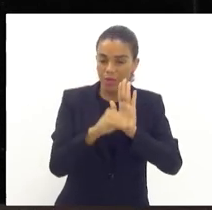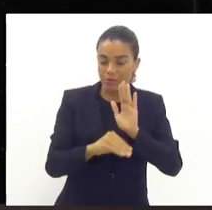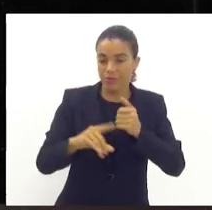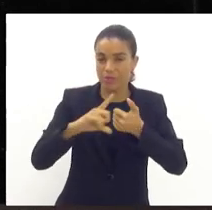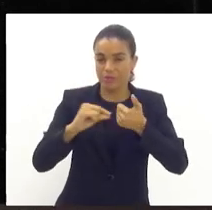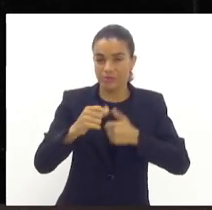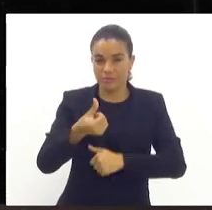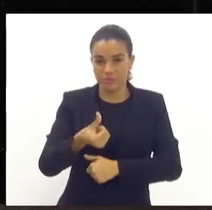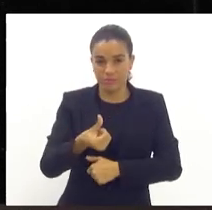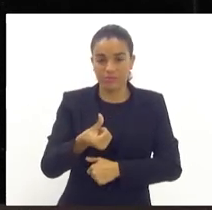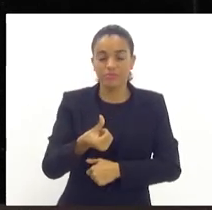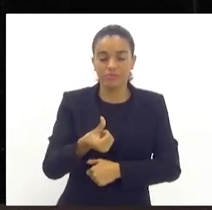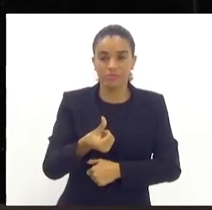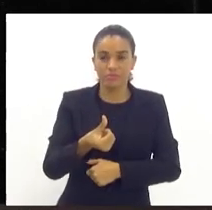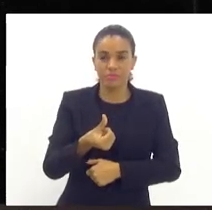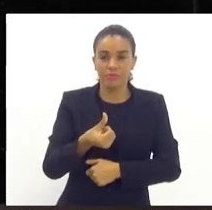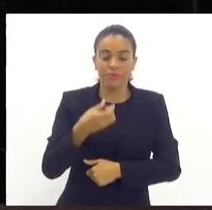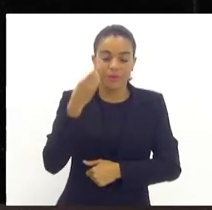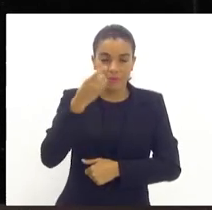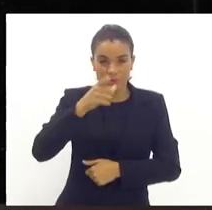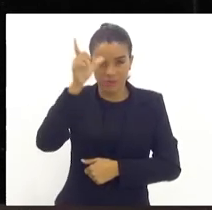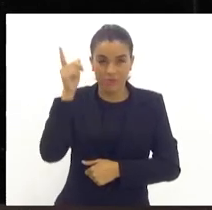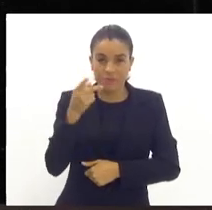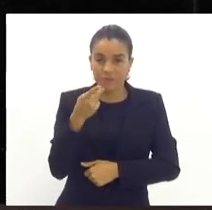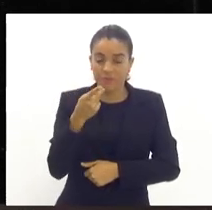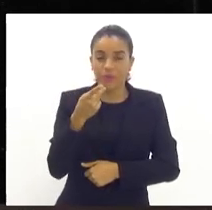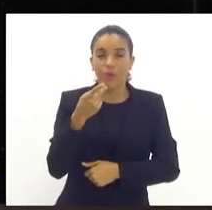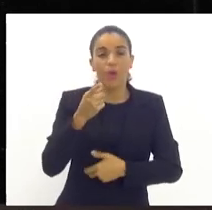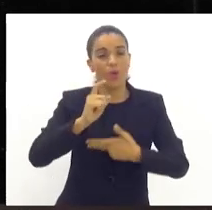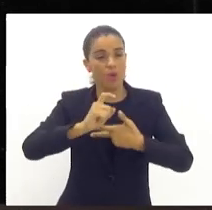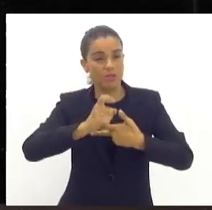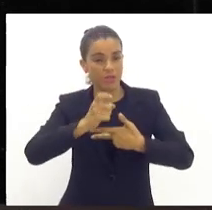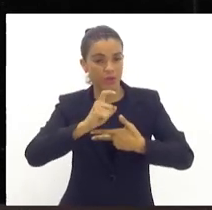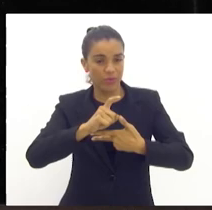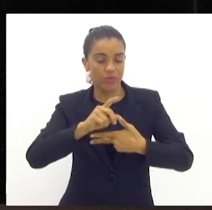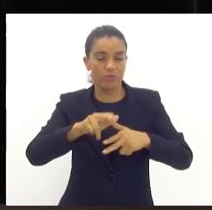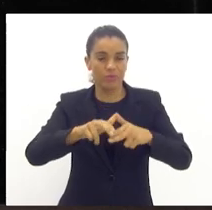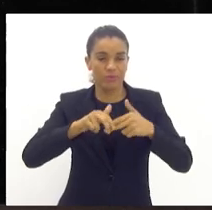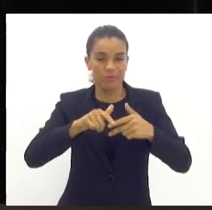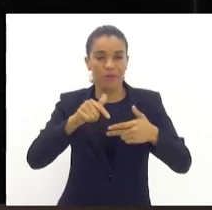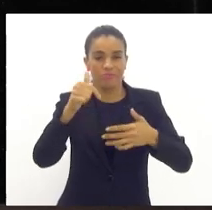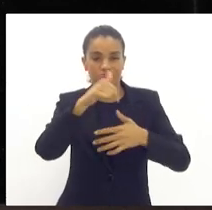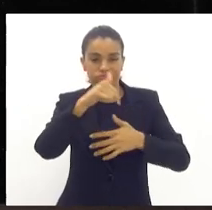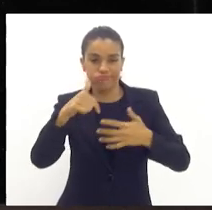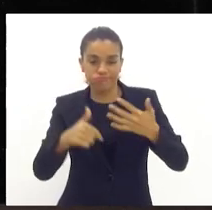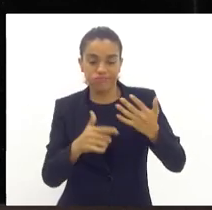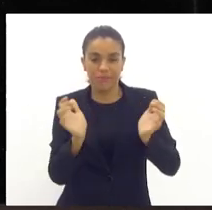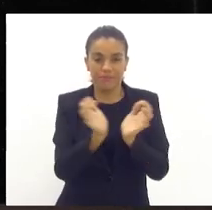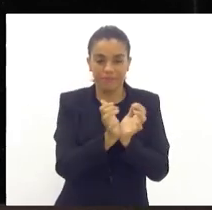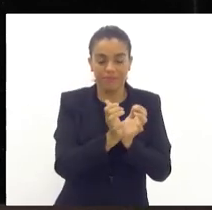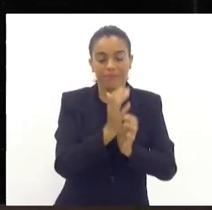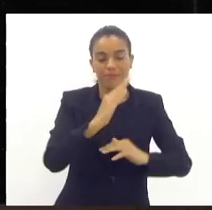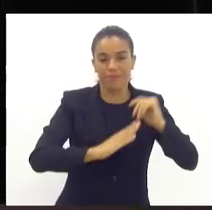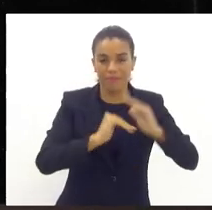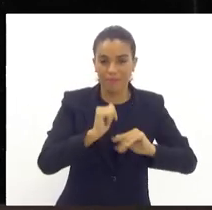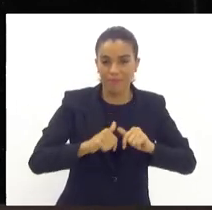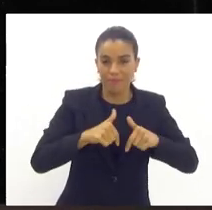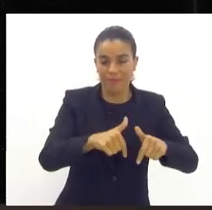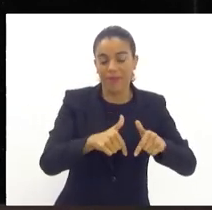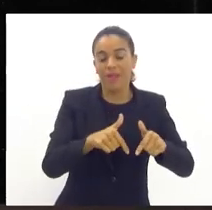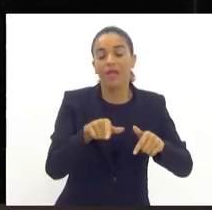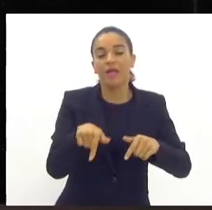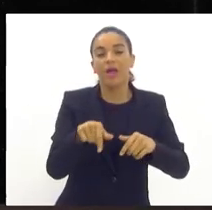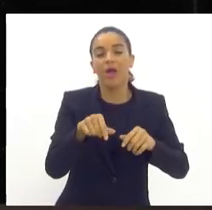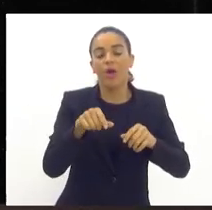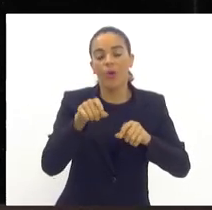deputado Val, deputado Luiz Paulo, o Poder Executivo, através de seus órgãos de assistência técnica e extensão rural,